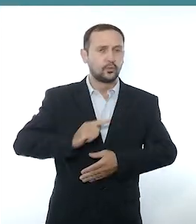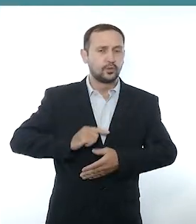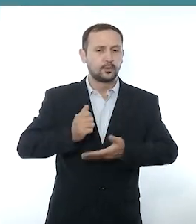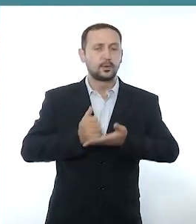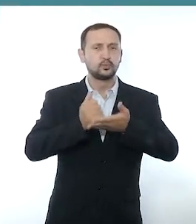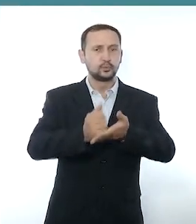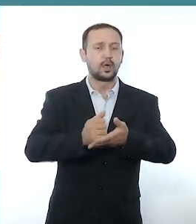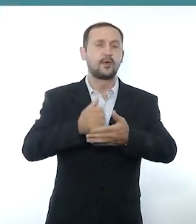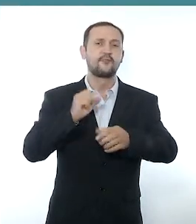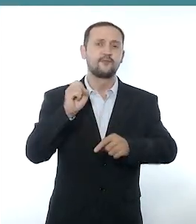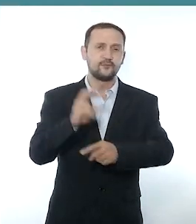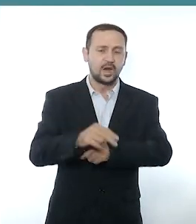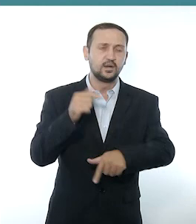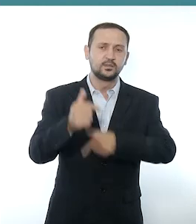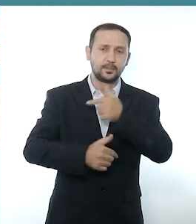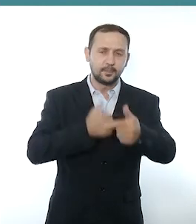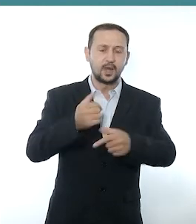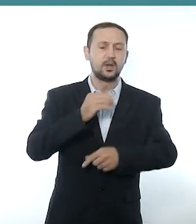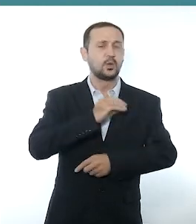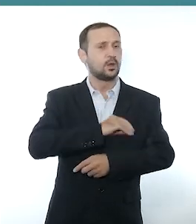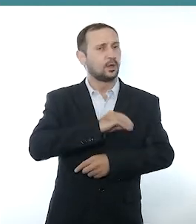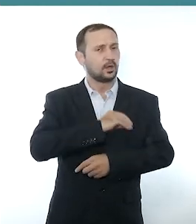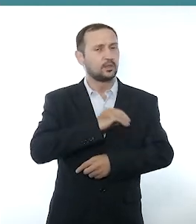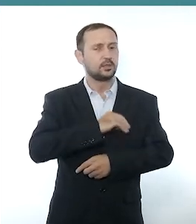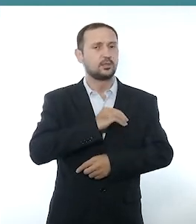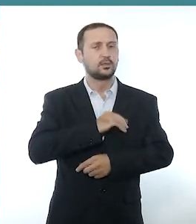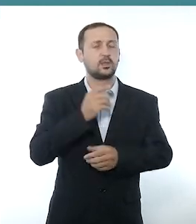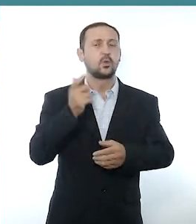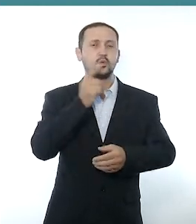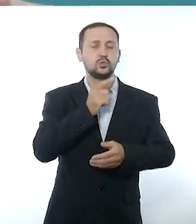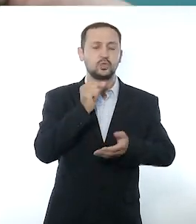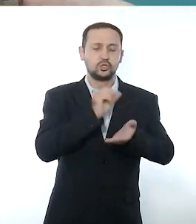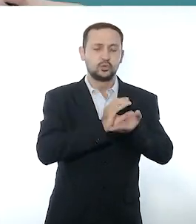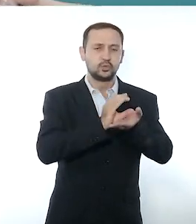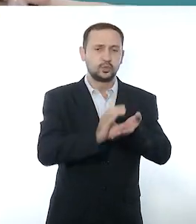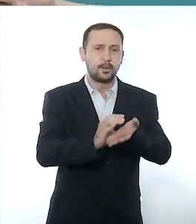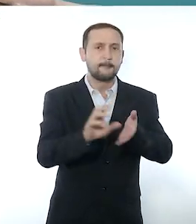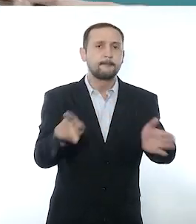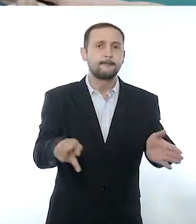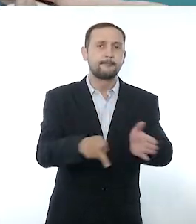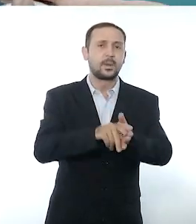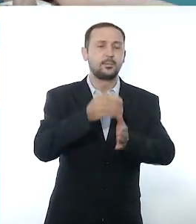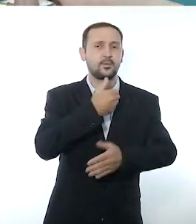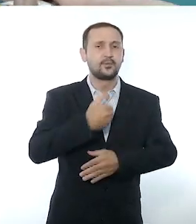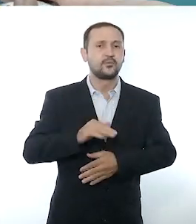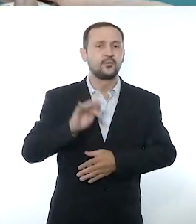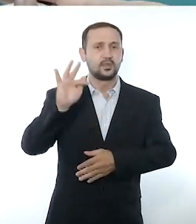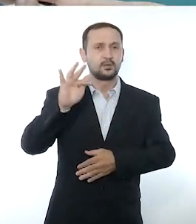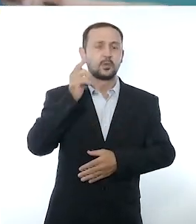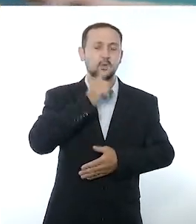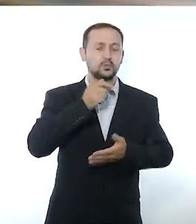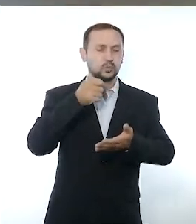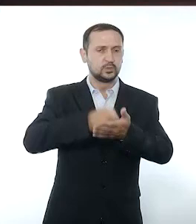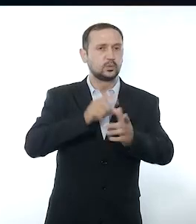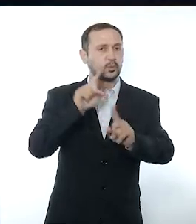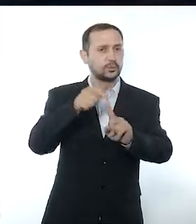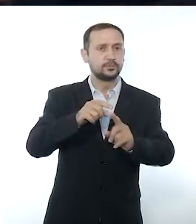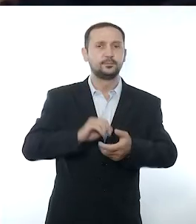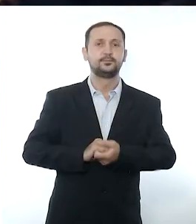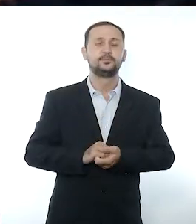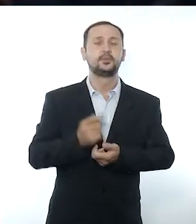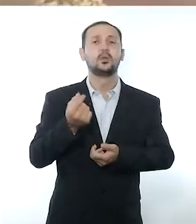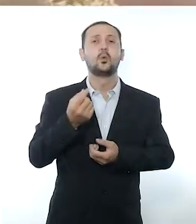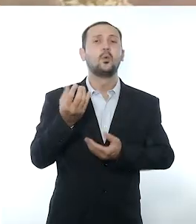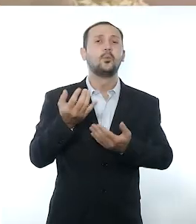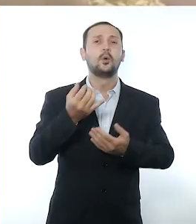geração do emprego, do trabalho e da renda possa receber recursos federais para o cumprimento da sua missão. E